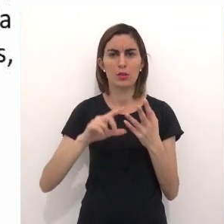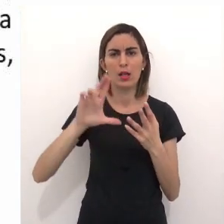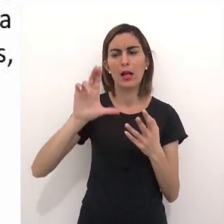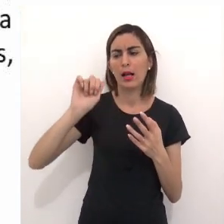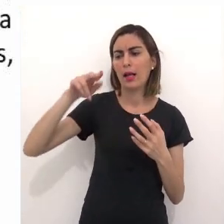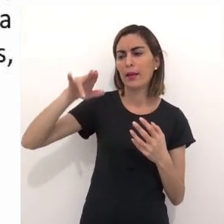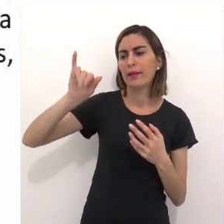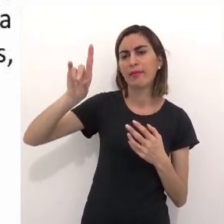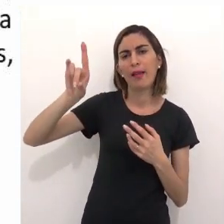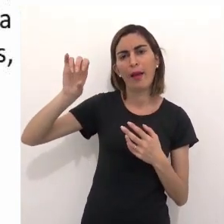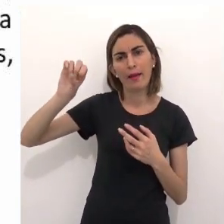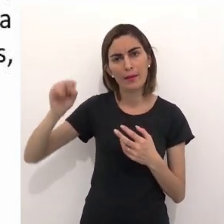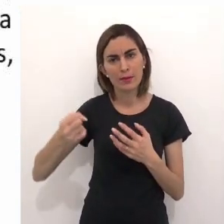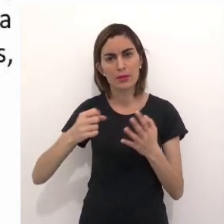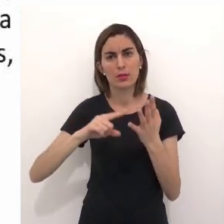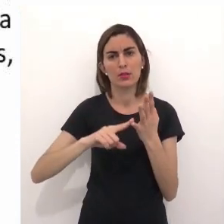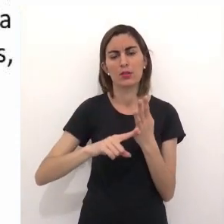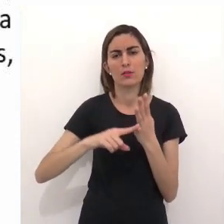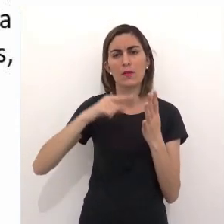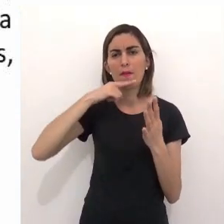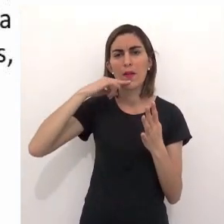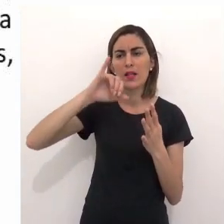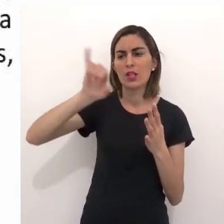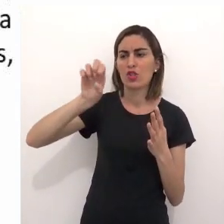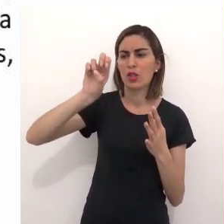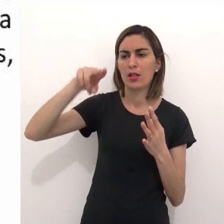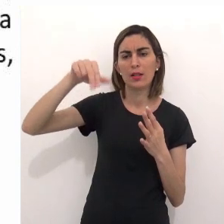Canindés, os Genipapos,